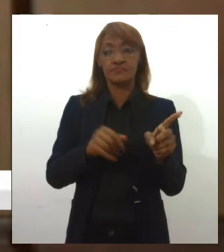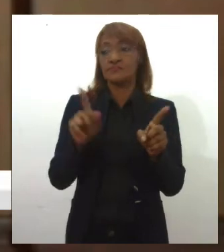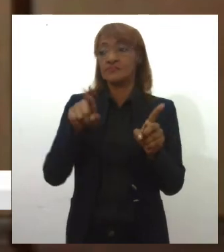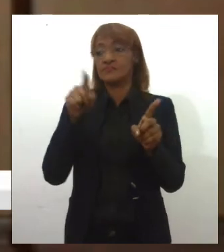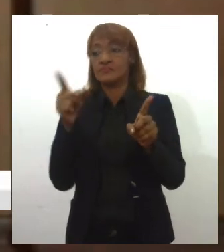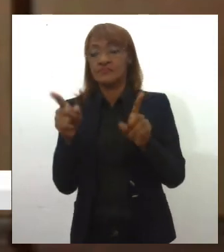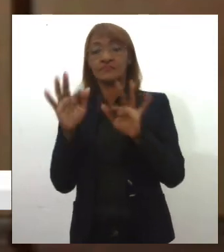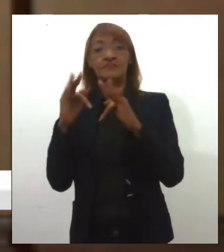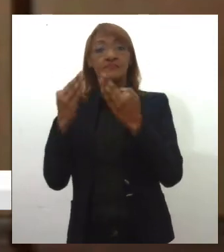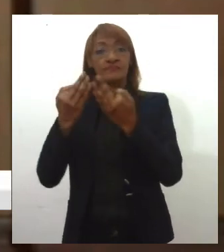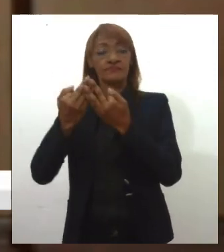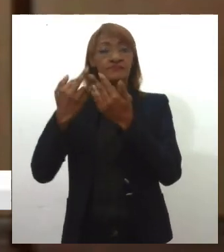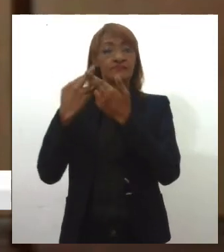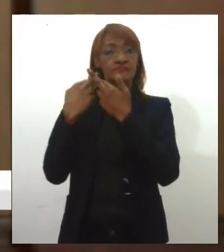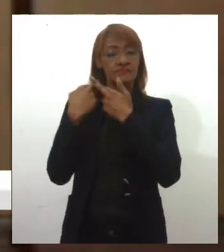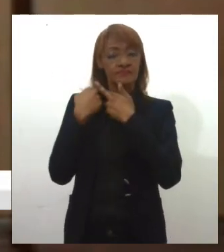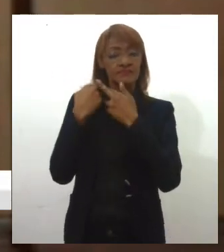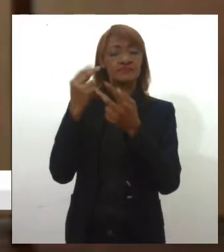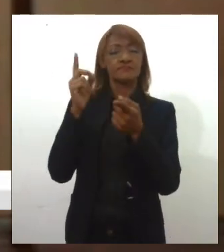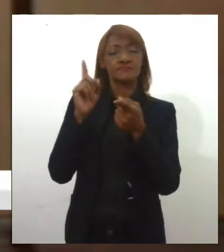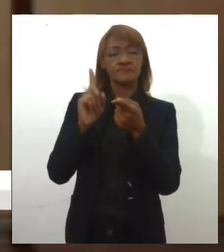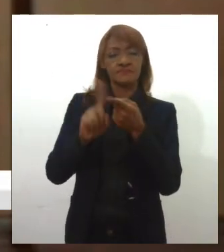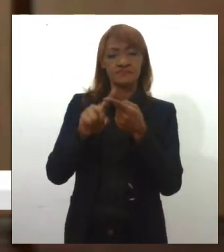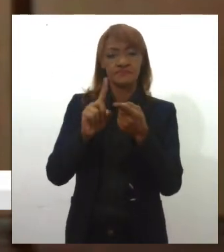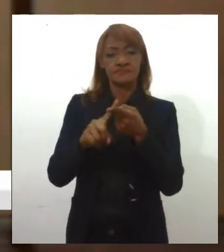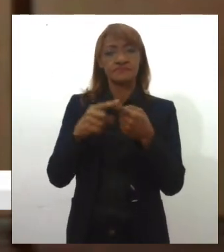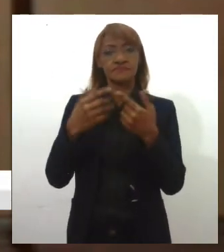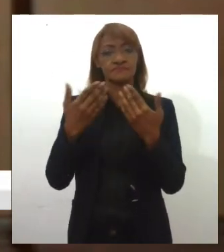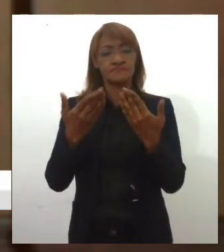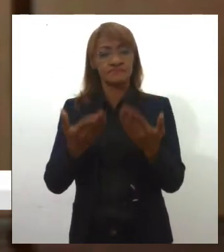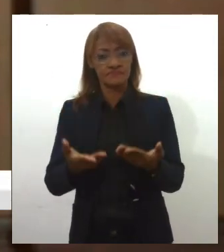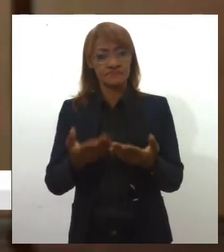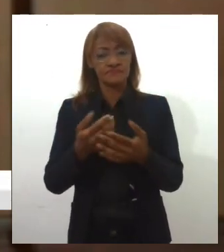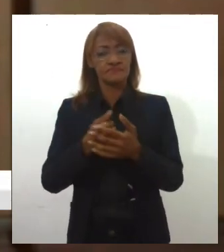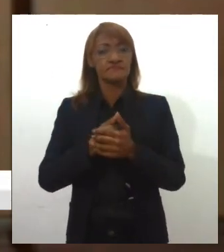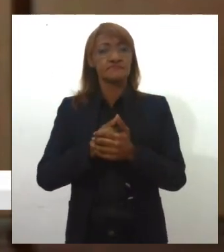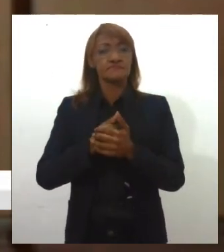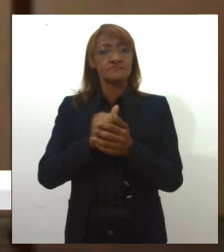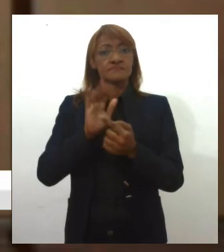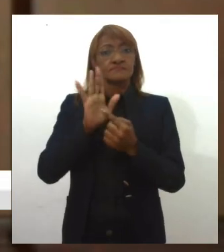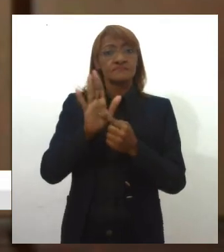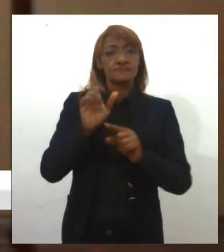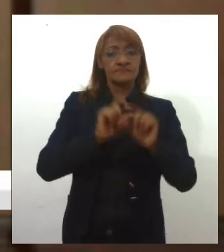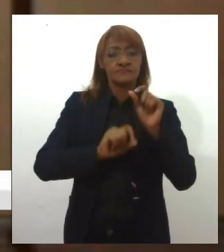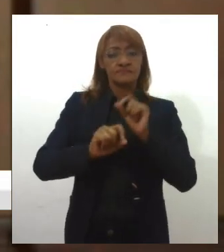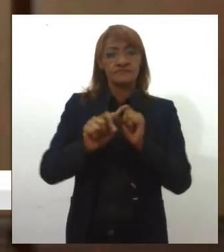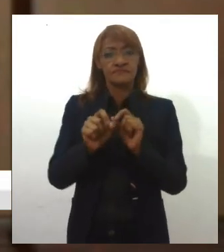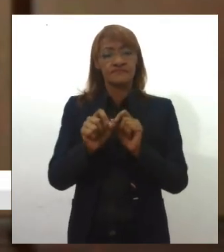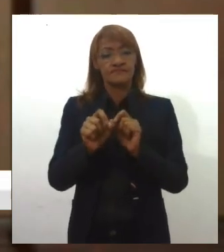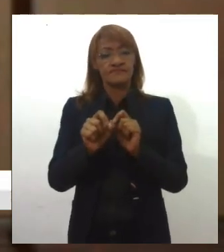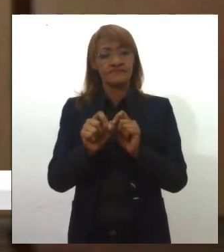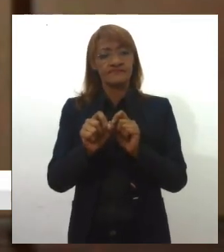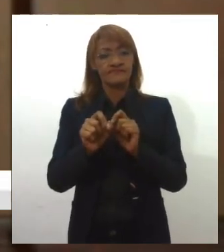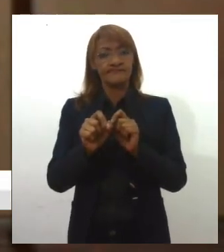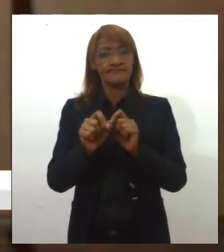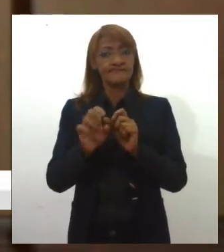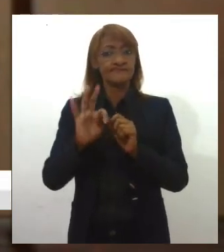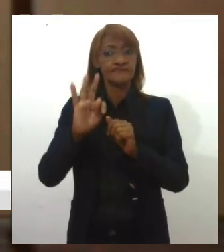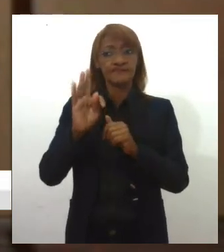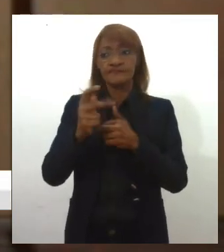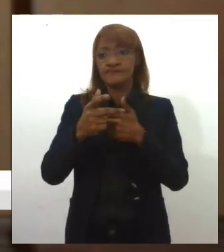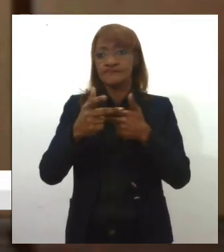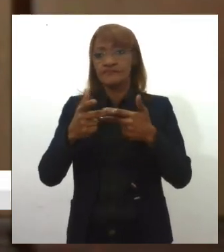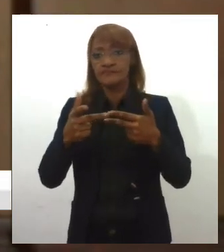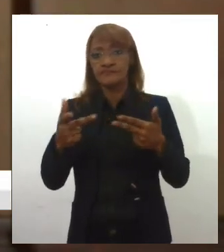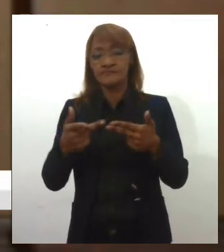se responsabilizar por trazer esses outros cenários, essas outras nuances que a Gisele traz